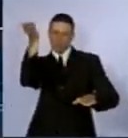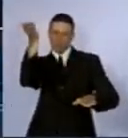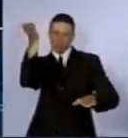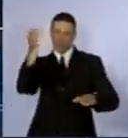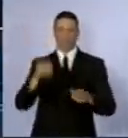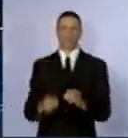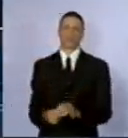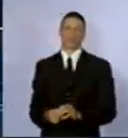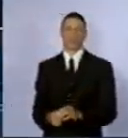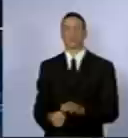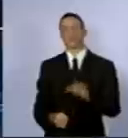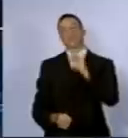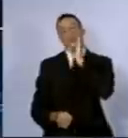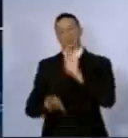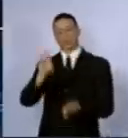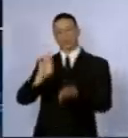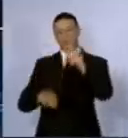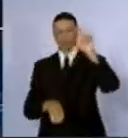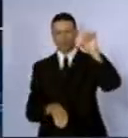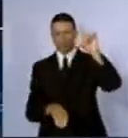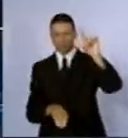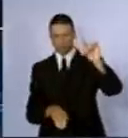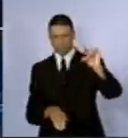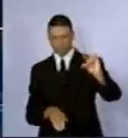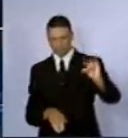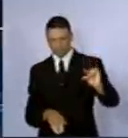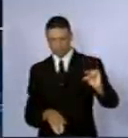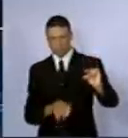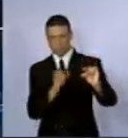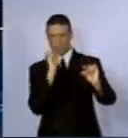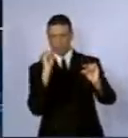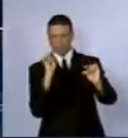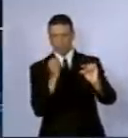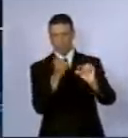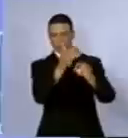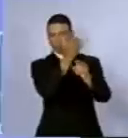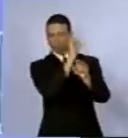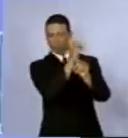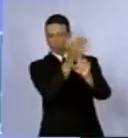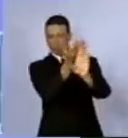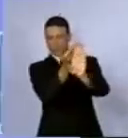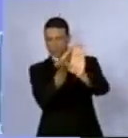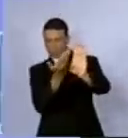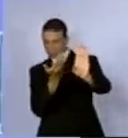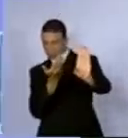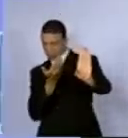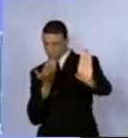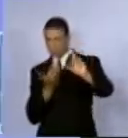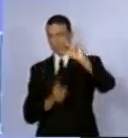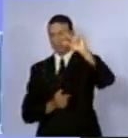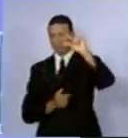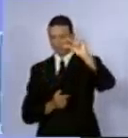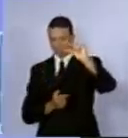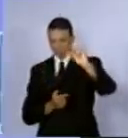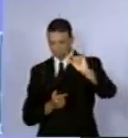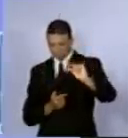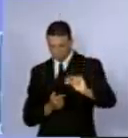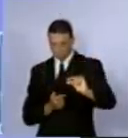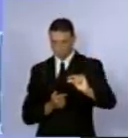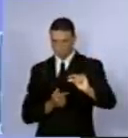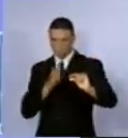e que diminui a partir do momento que nós nos afastamos da antena. Então, o que acontece?